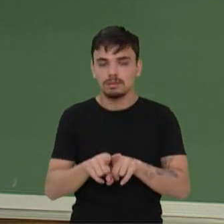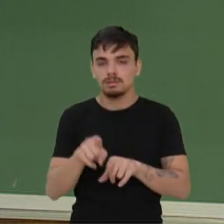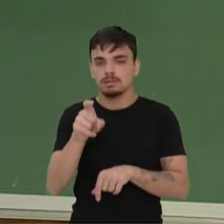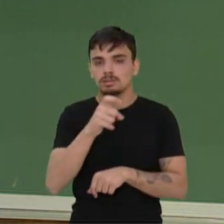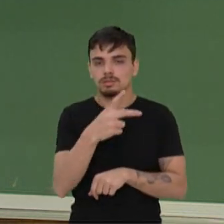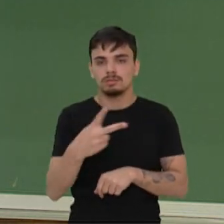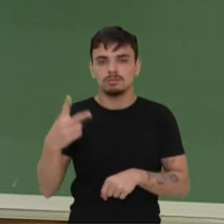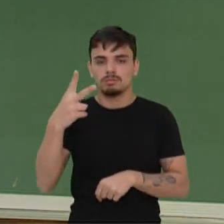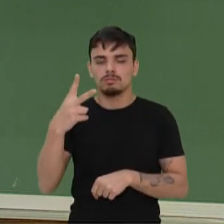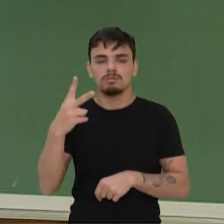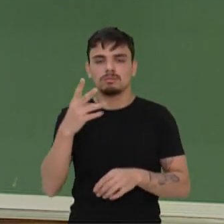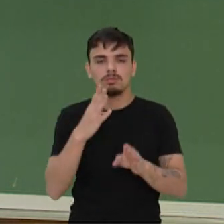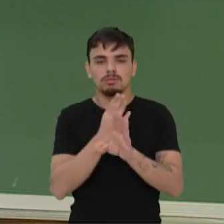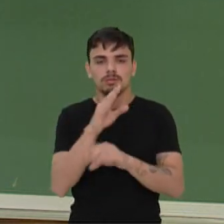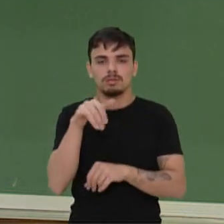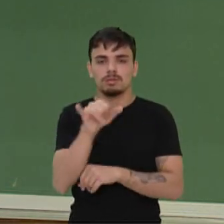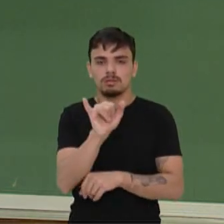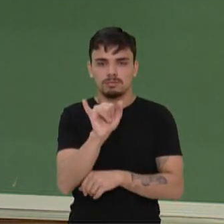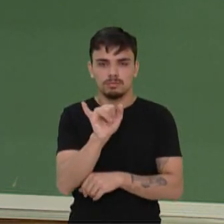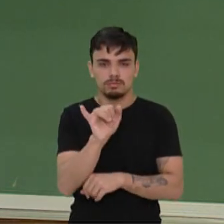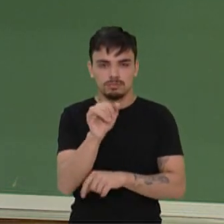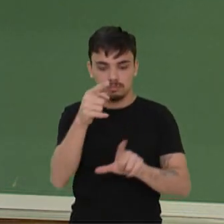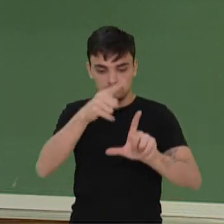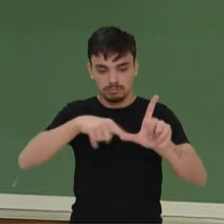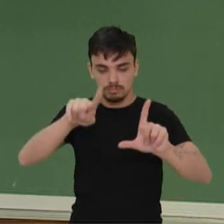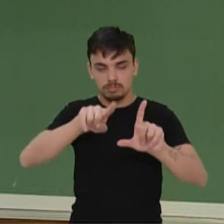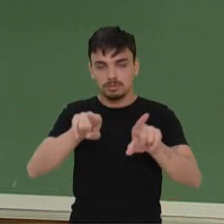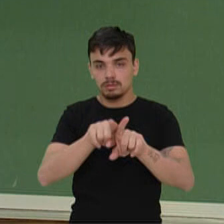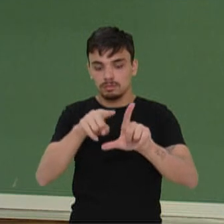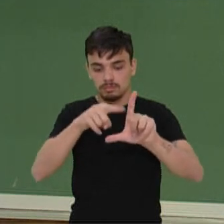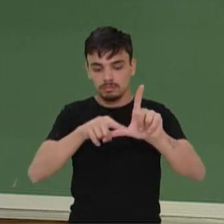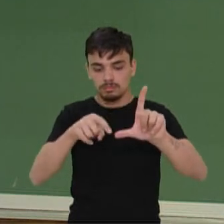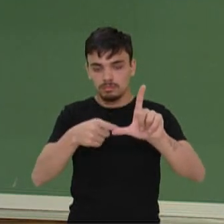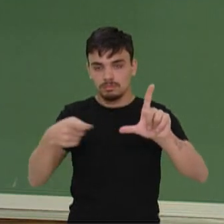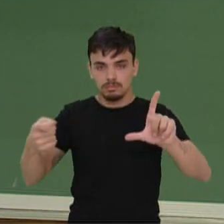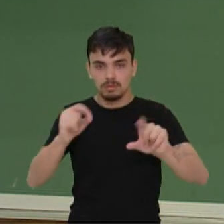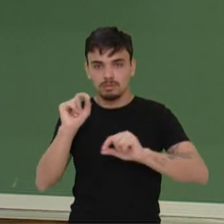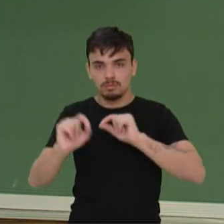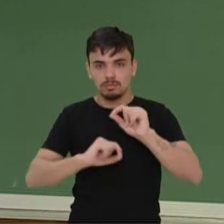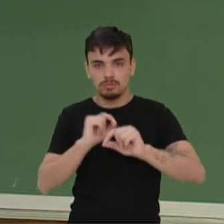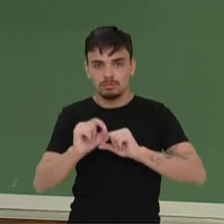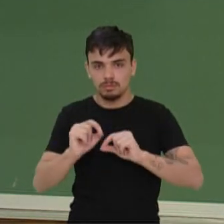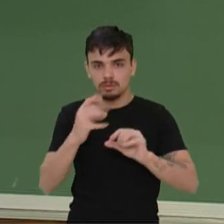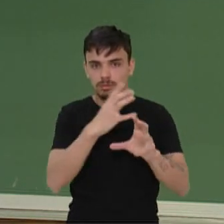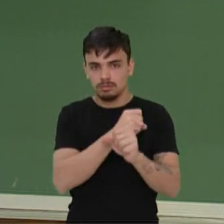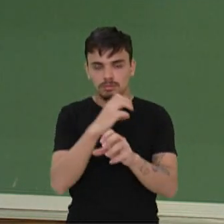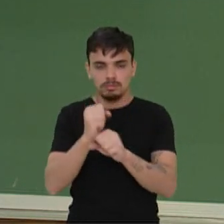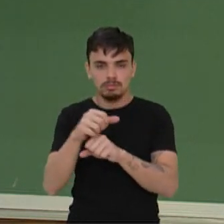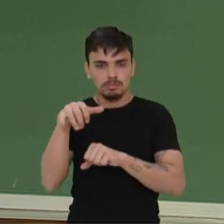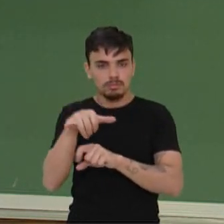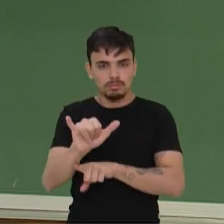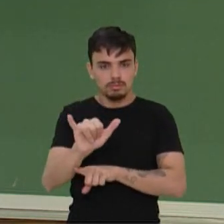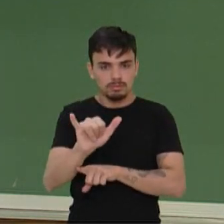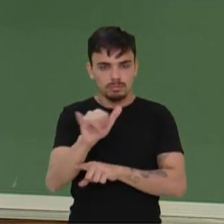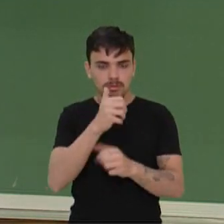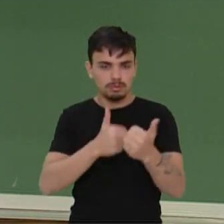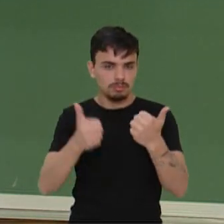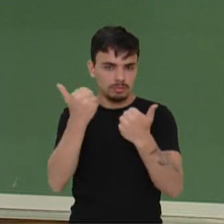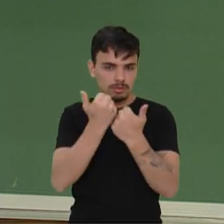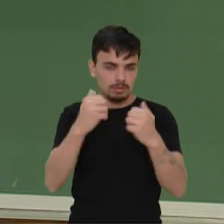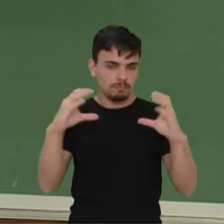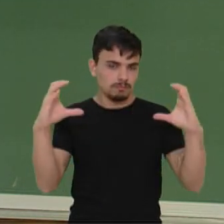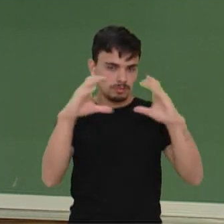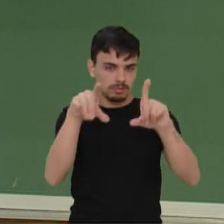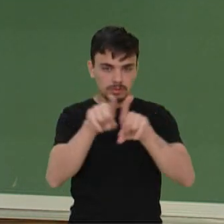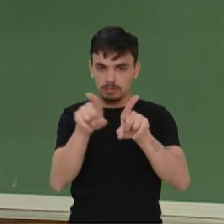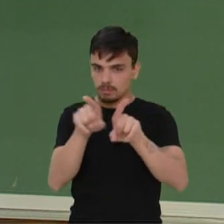substituir lá e vou encontrar o y do vértice, tá? Calculando o y do vértice, é a mesma que você pegar o x do vértice e substituir na função. Substitua na